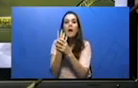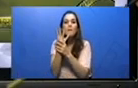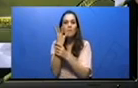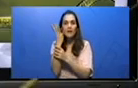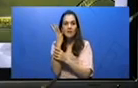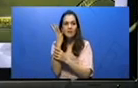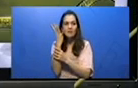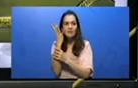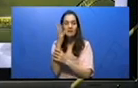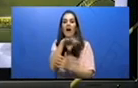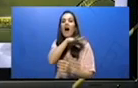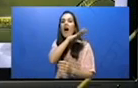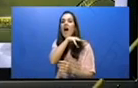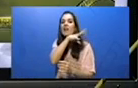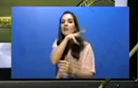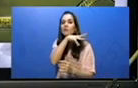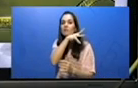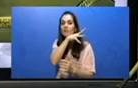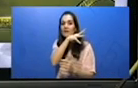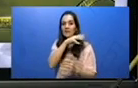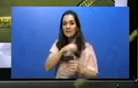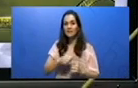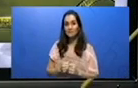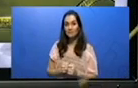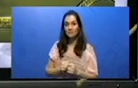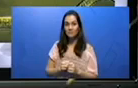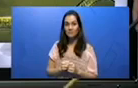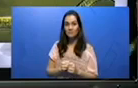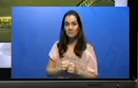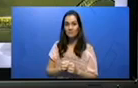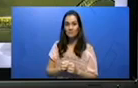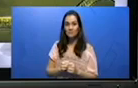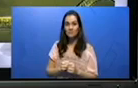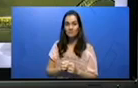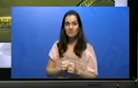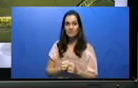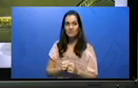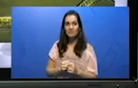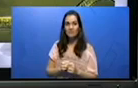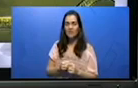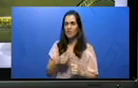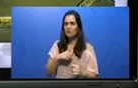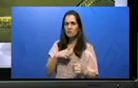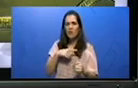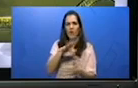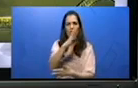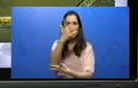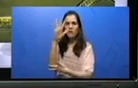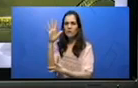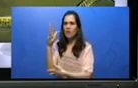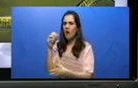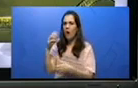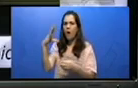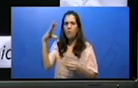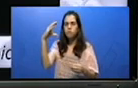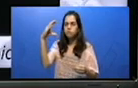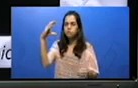cilíndricos, parasita praticamente qualquer tipo de planta e qualquer tipo de animal existente na natureza.